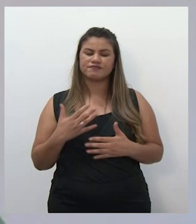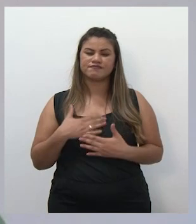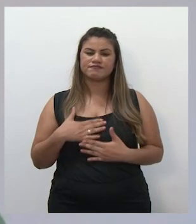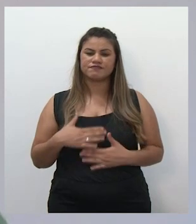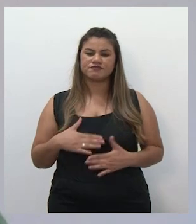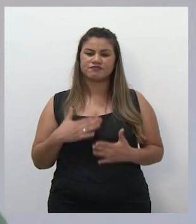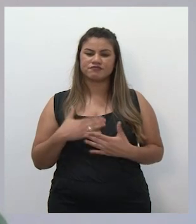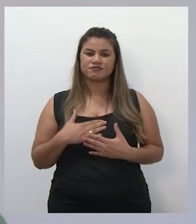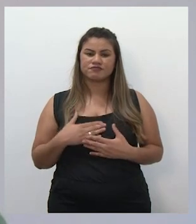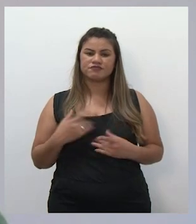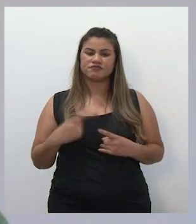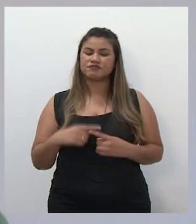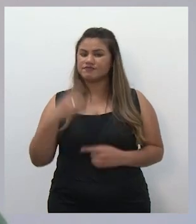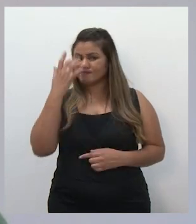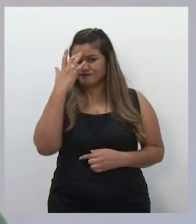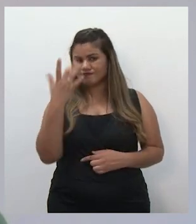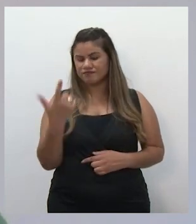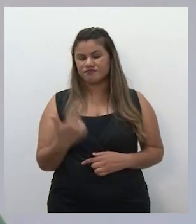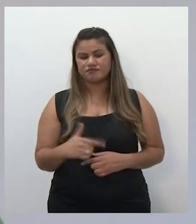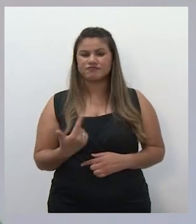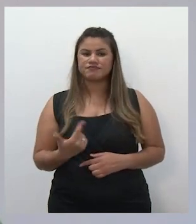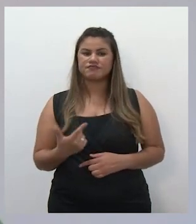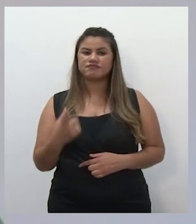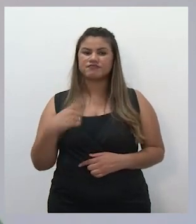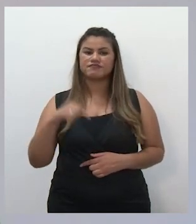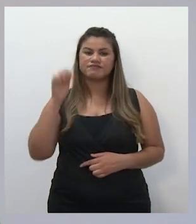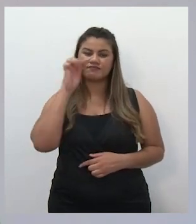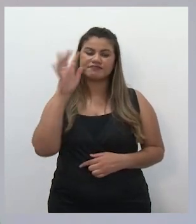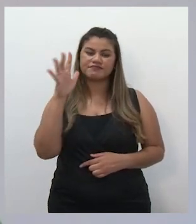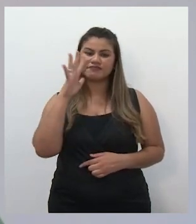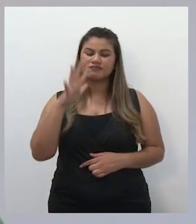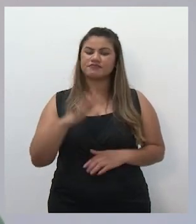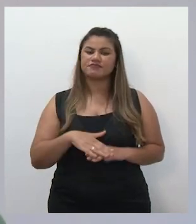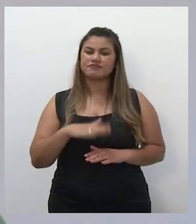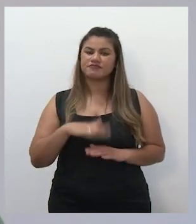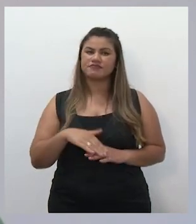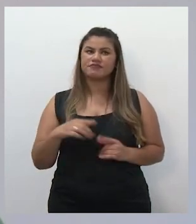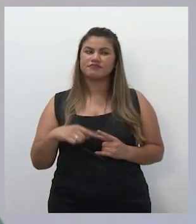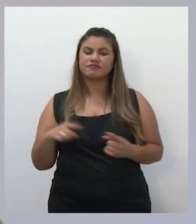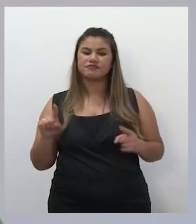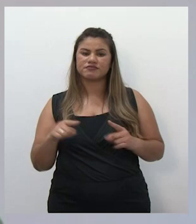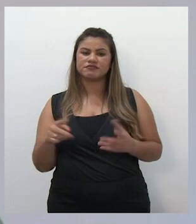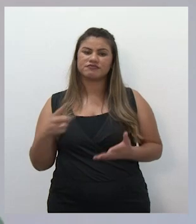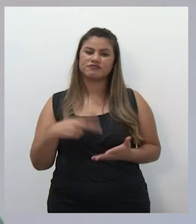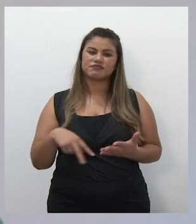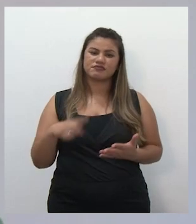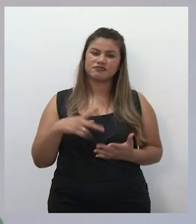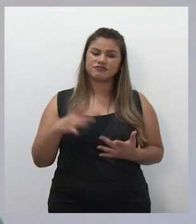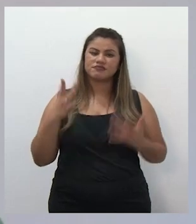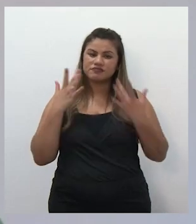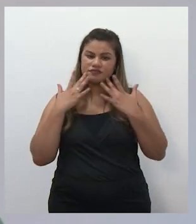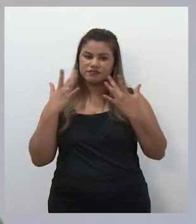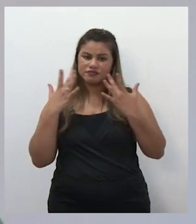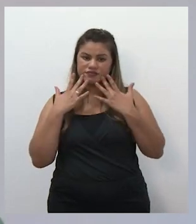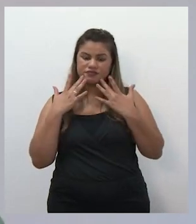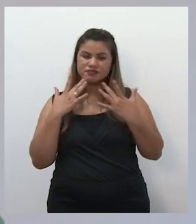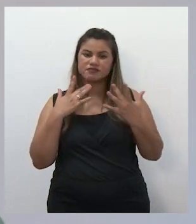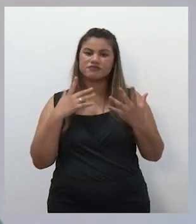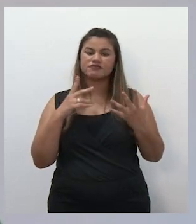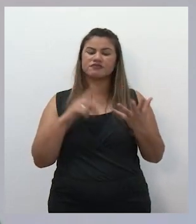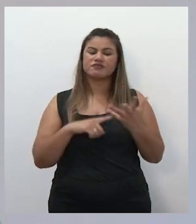não foi um processo fácil a gente pensar em como trabalhar a música, a dança, o teatro e as